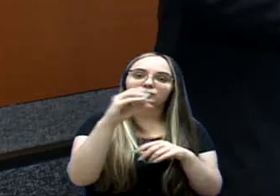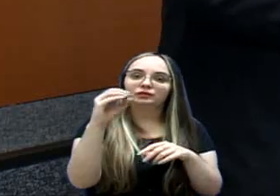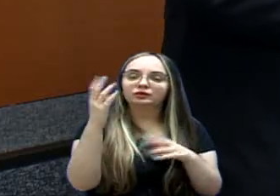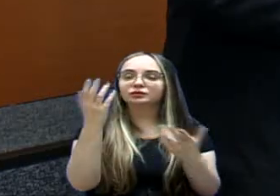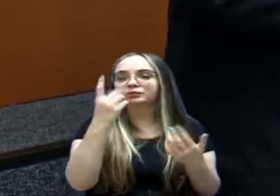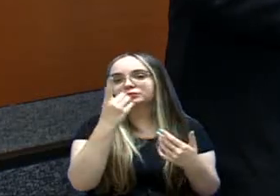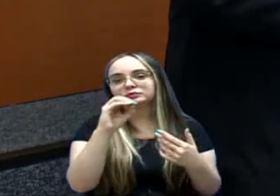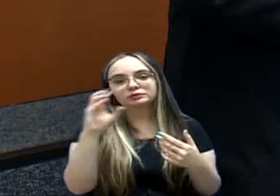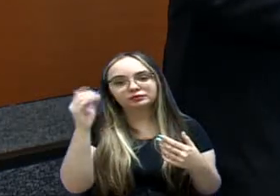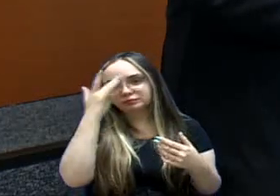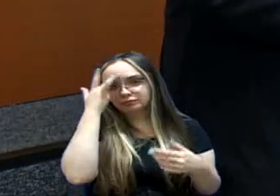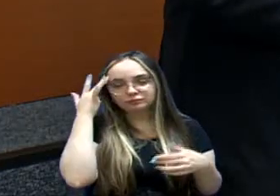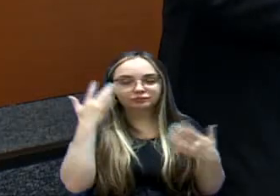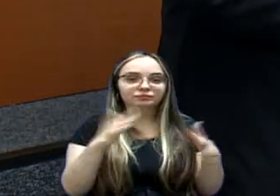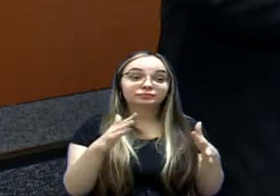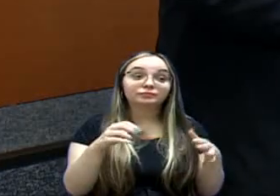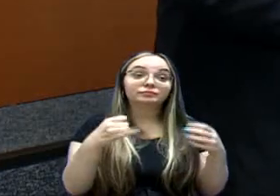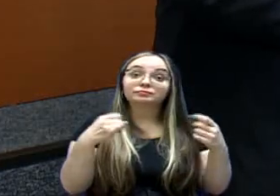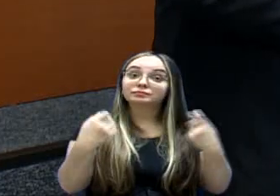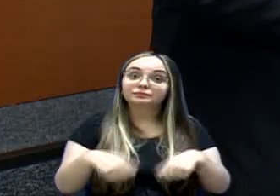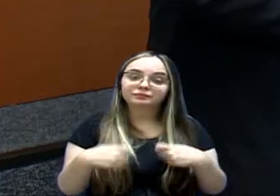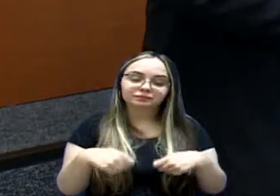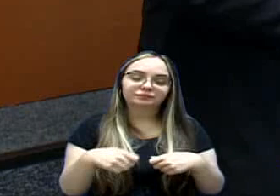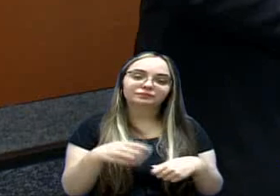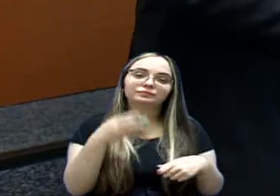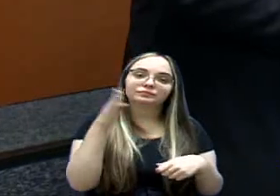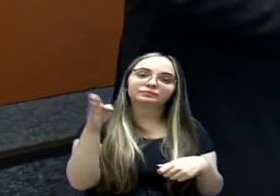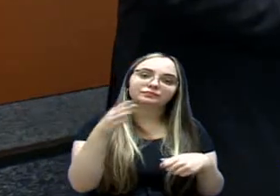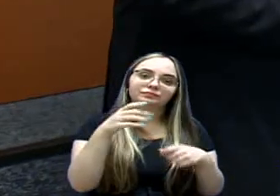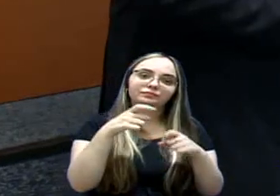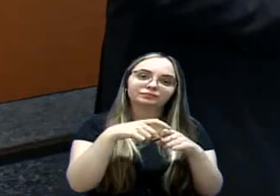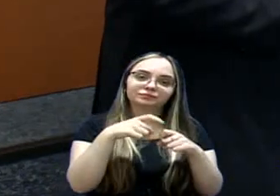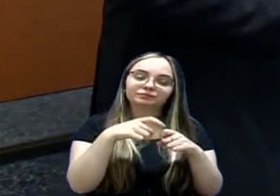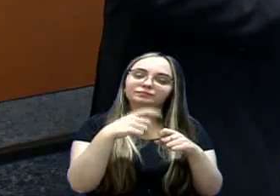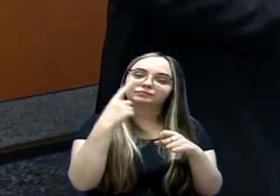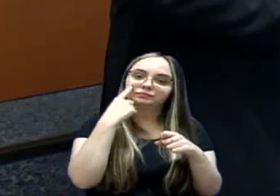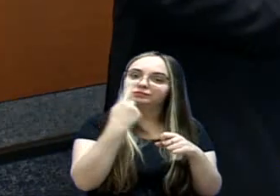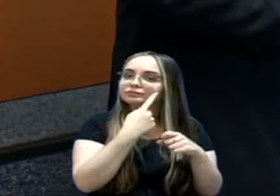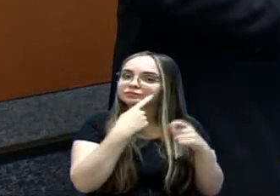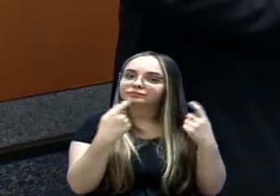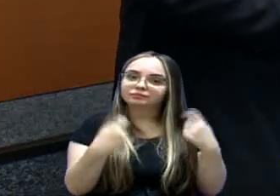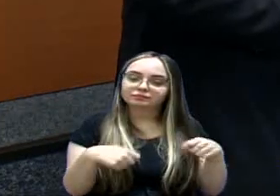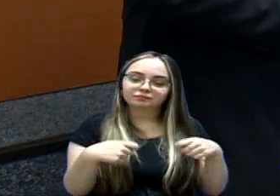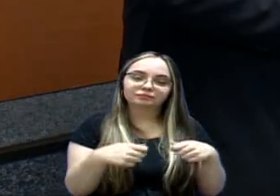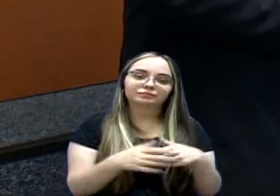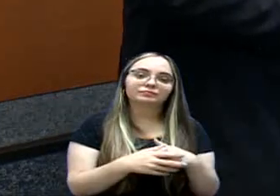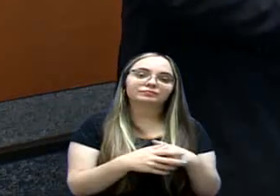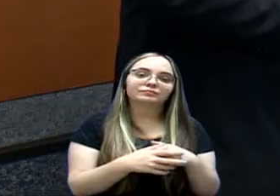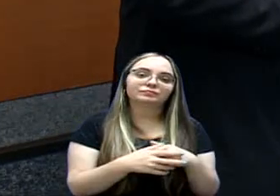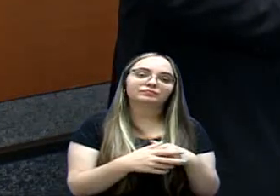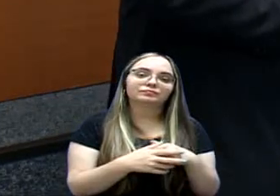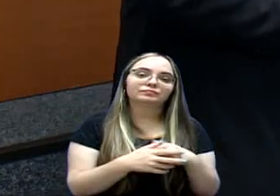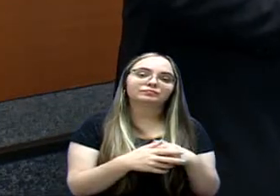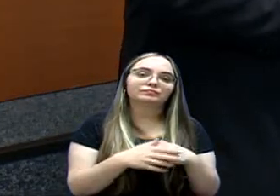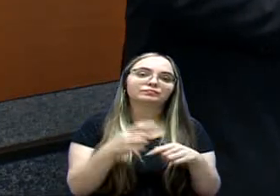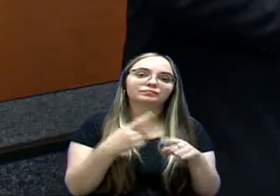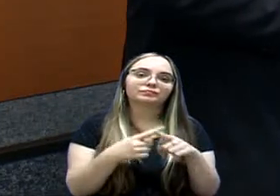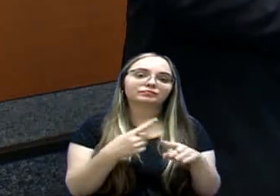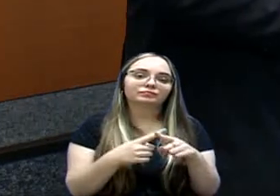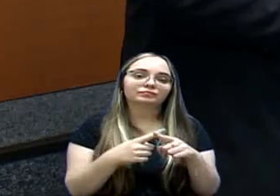pessoas que necessitavam de passar pela parte técnica. Isso era muito importante,